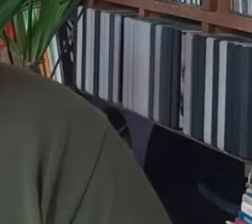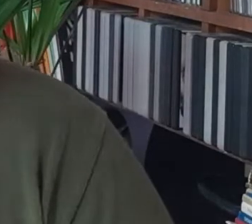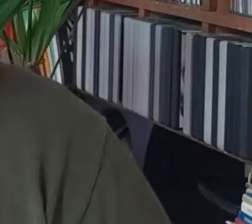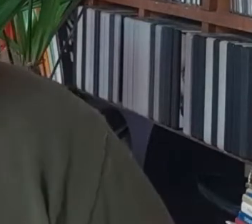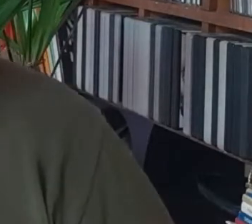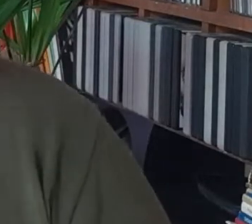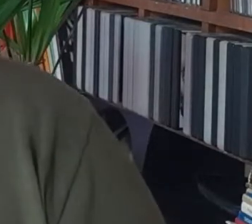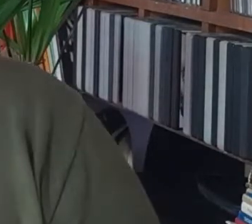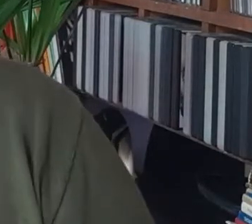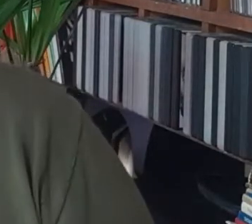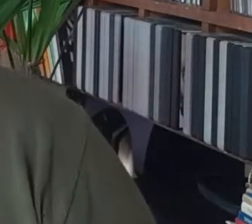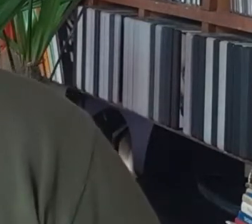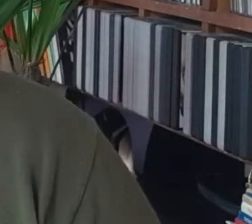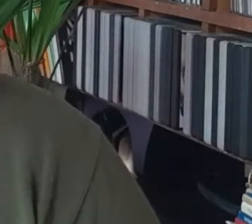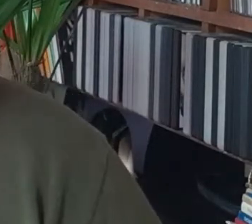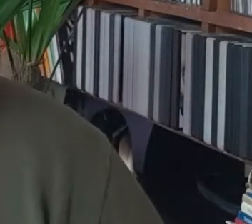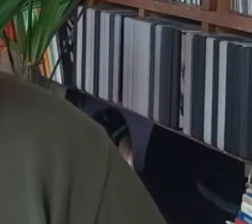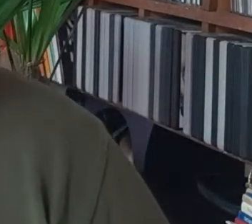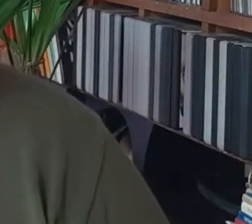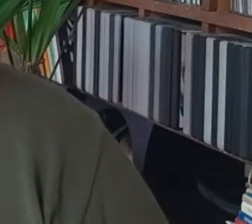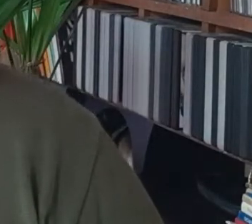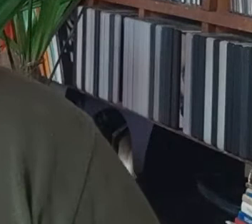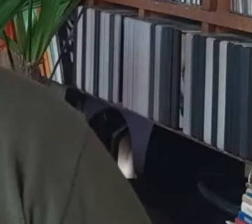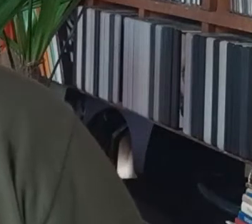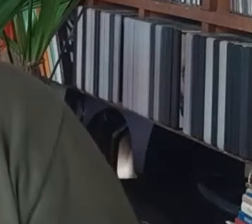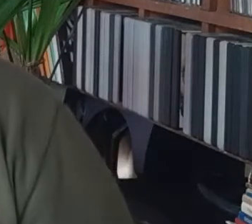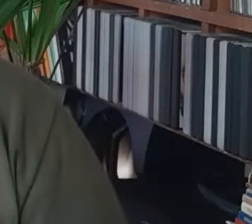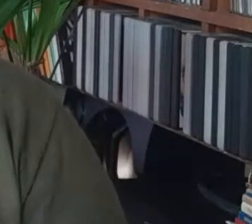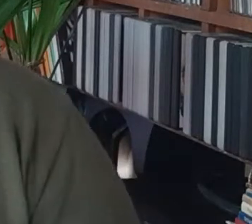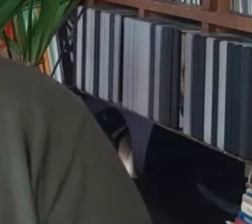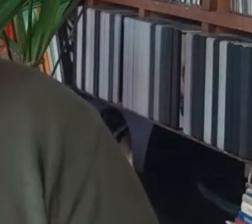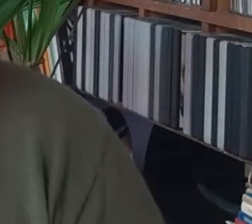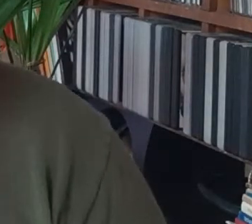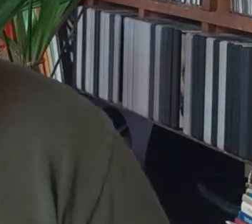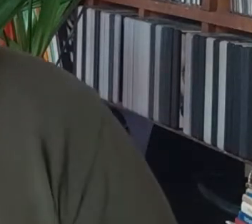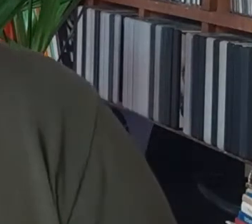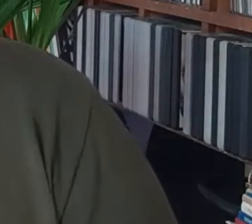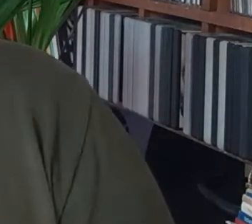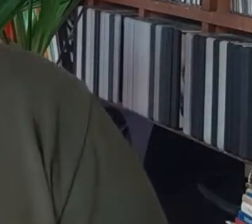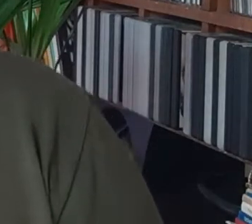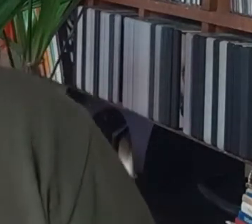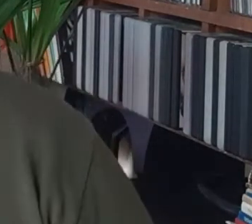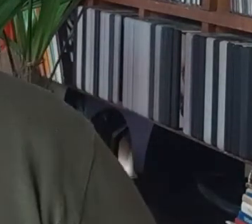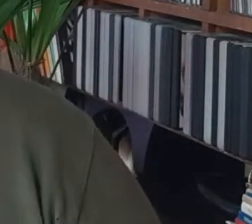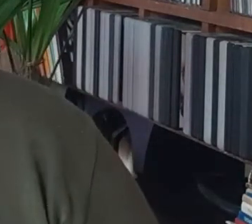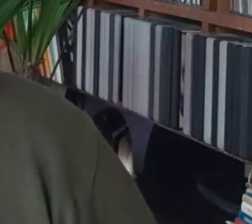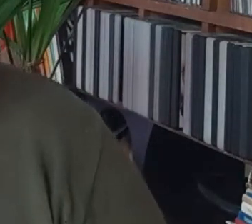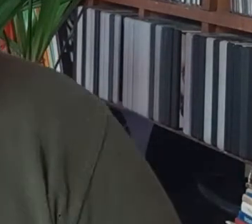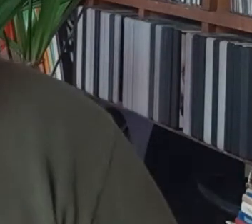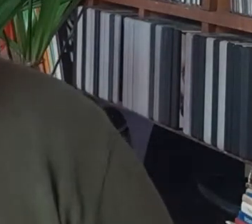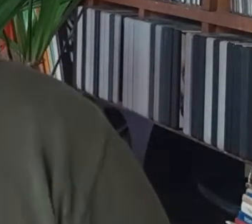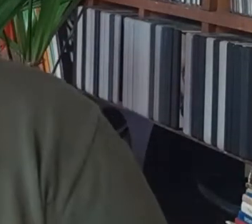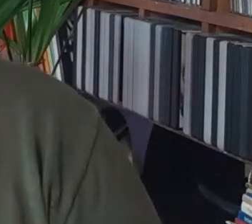executivo da próxima galeria permanente do Instituto dedicada à artista japonesa Yayoi Kusama. Foi colaboradora da